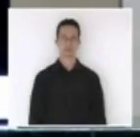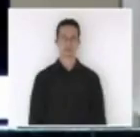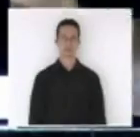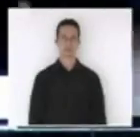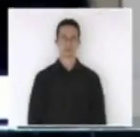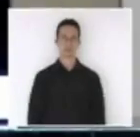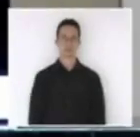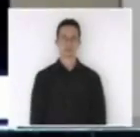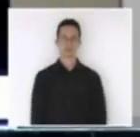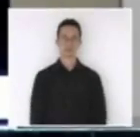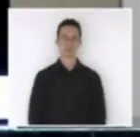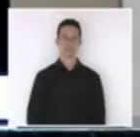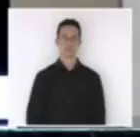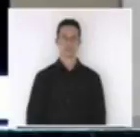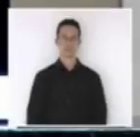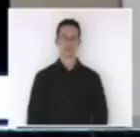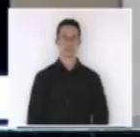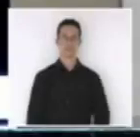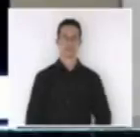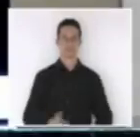Obrigado, Ciro, pelas suas palavras e